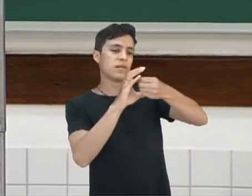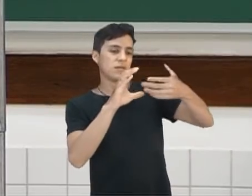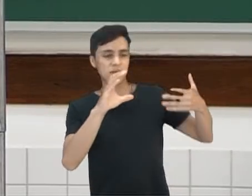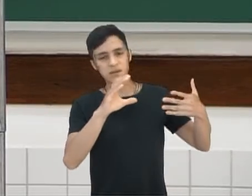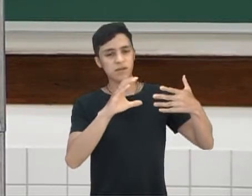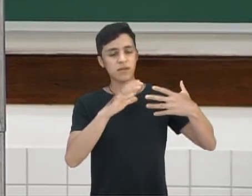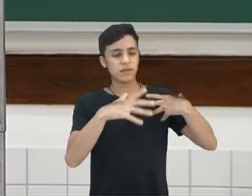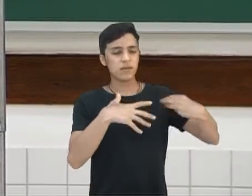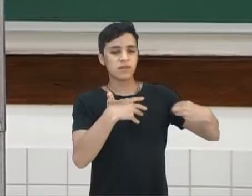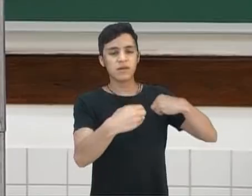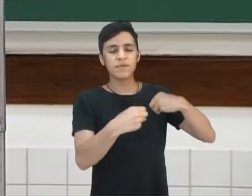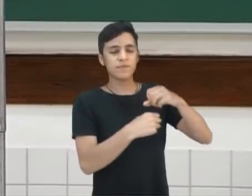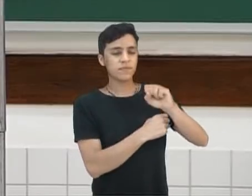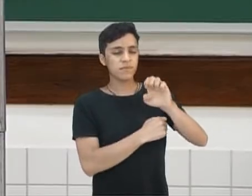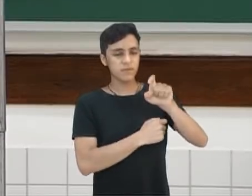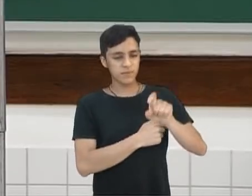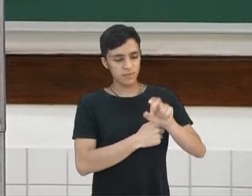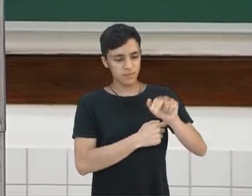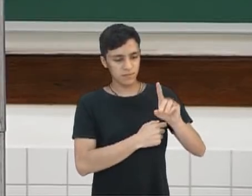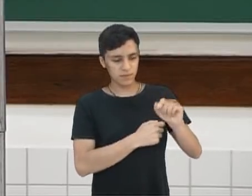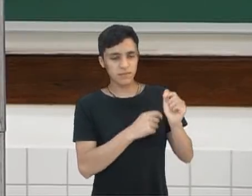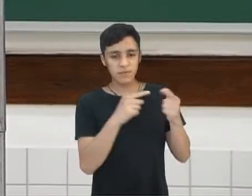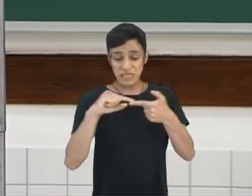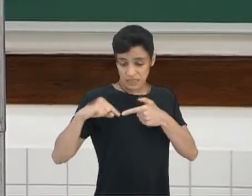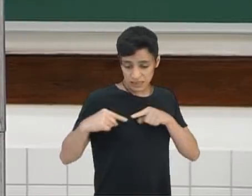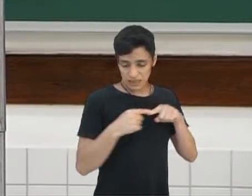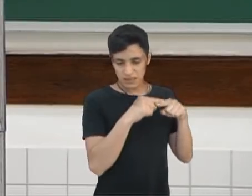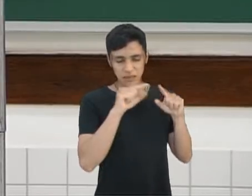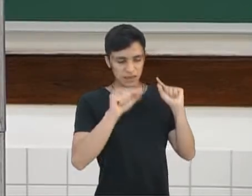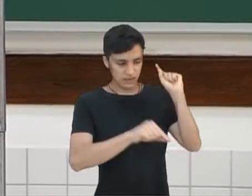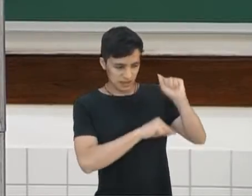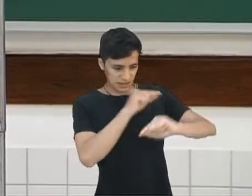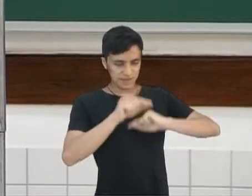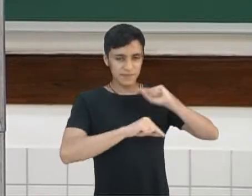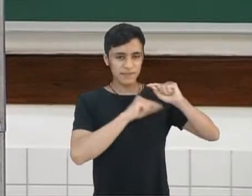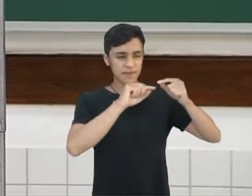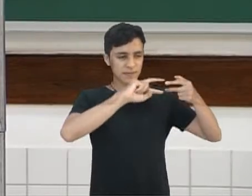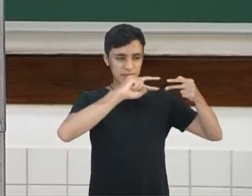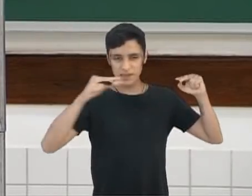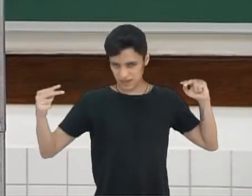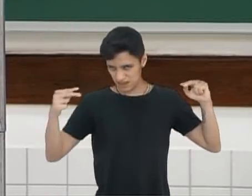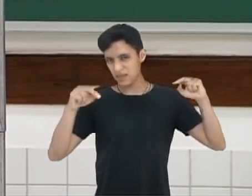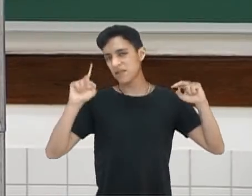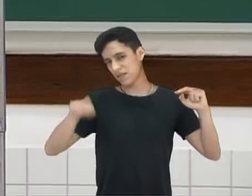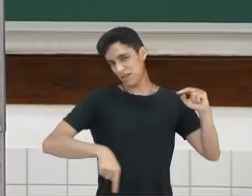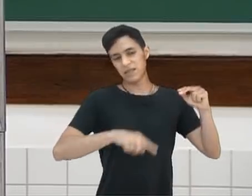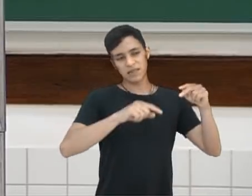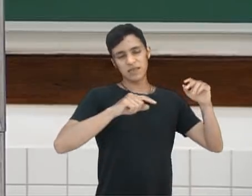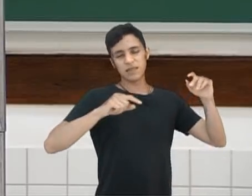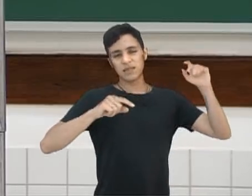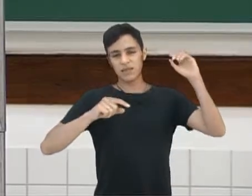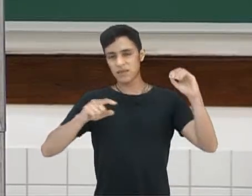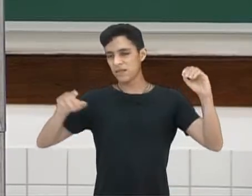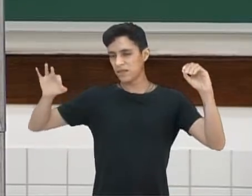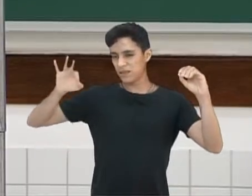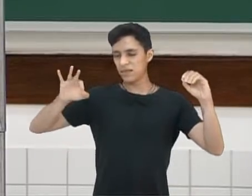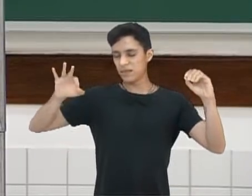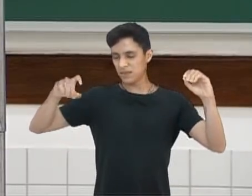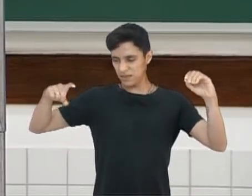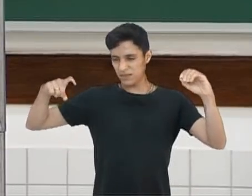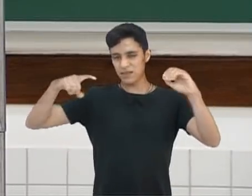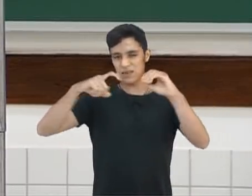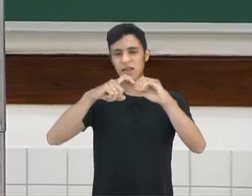da reprodução sexuada, a combinação de gametas e de material genético diferente, né, que vai acontecer